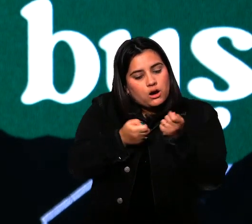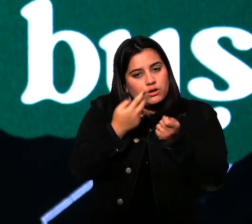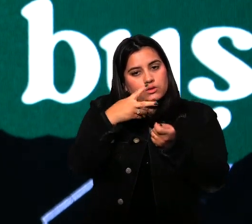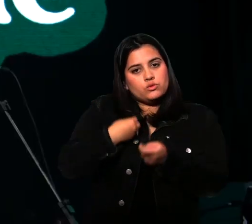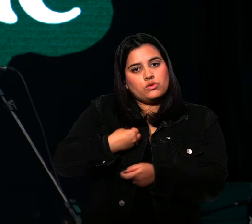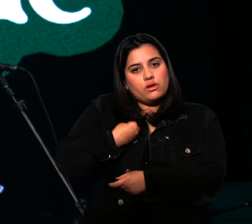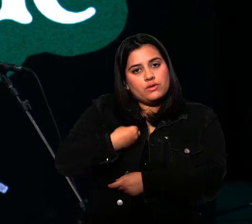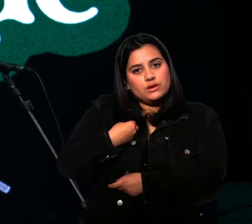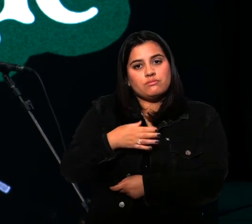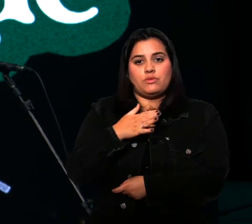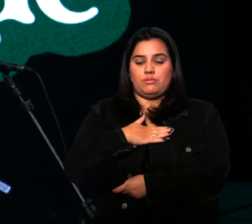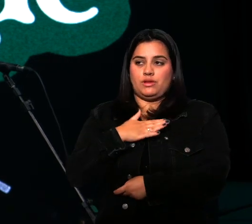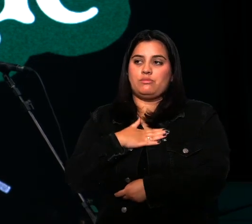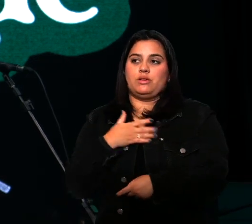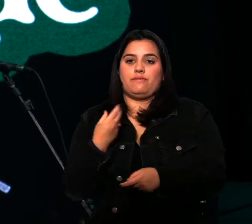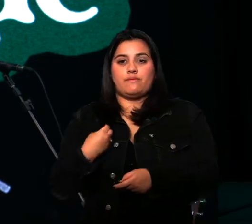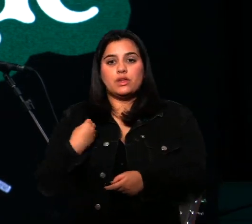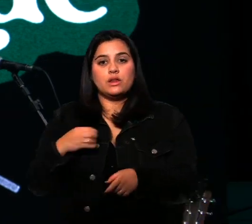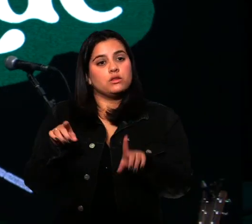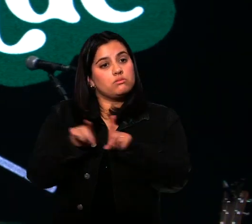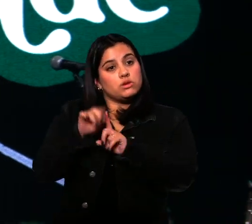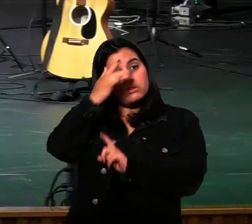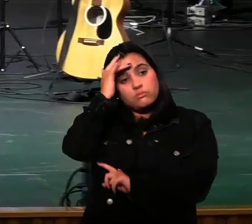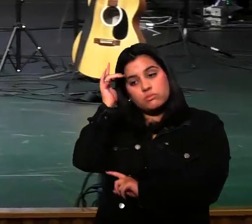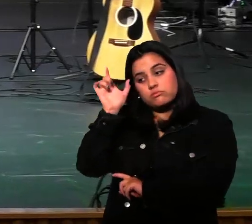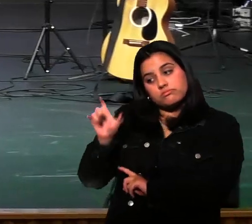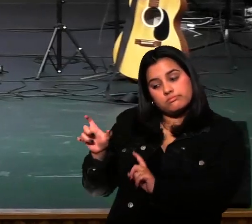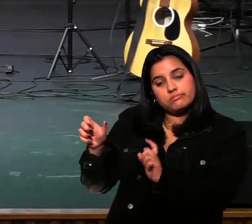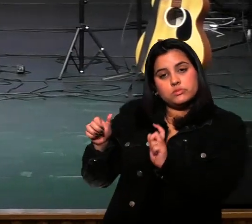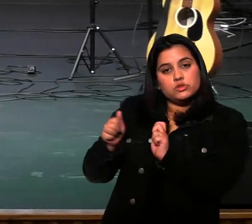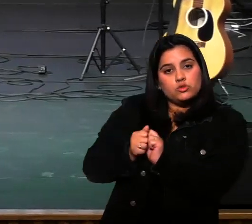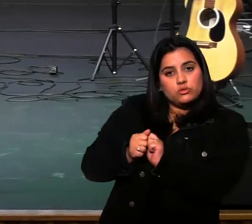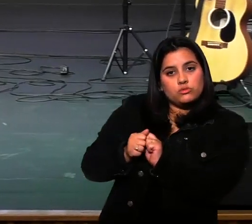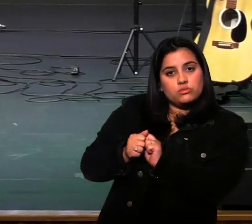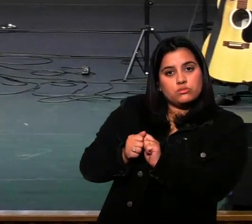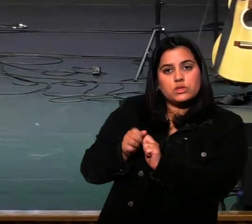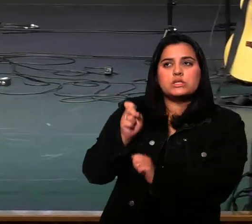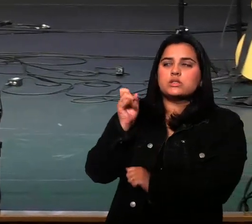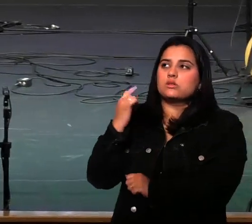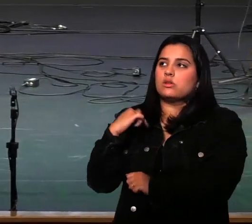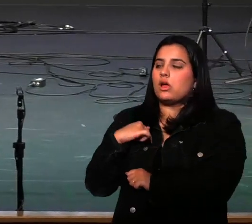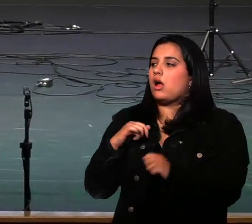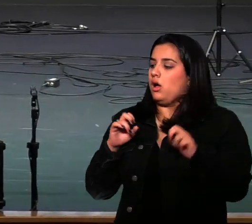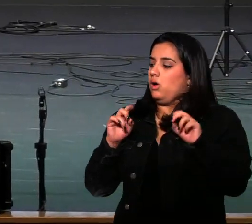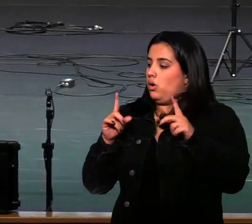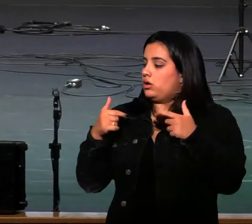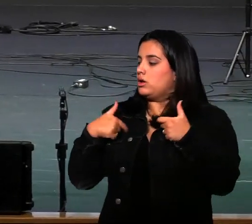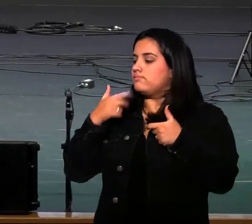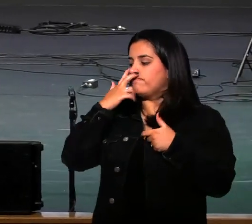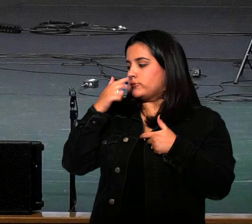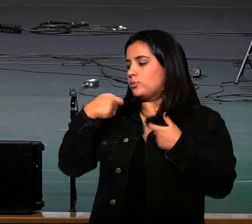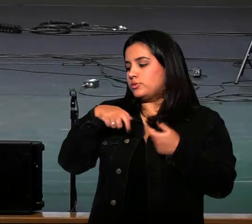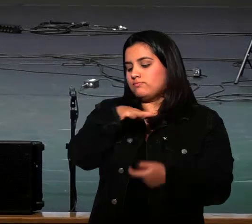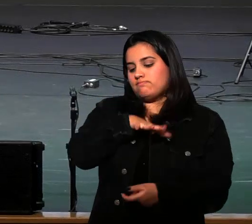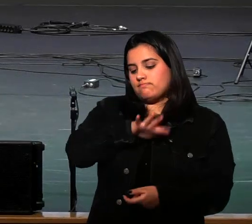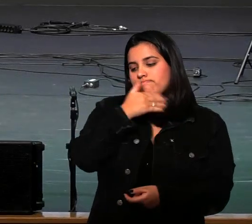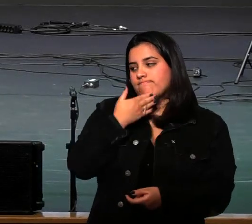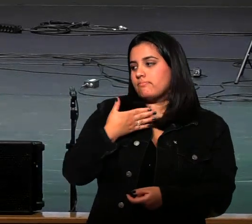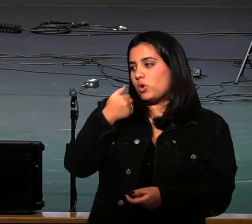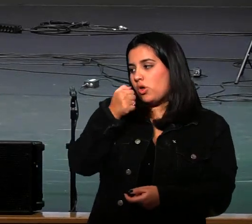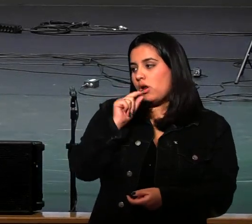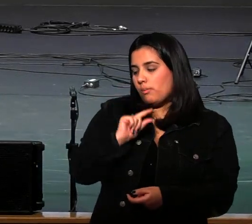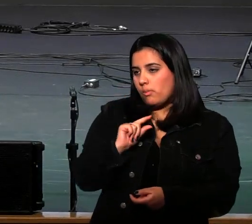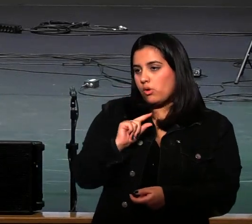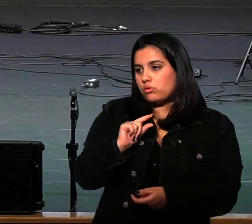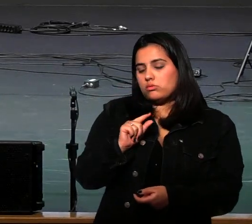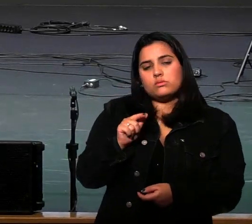da pessoa que está ao teu lado. Quando damos liberdade para a pessoa poder mostrar para nós áreas que temos que desenvolver, crescer e amadurecer, em